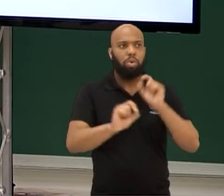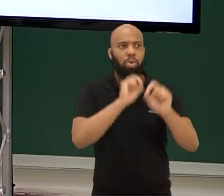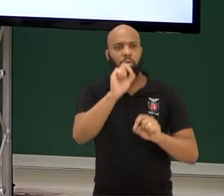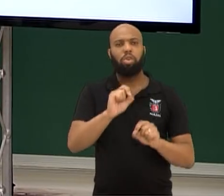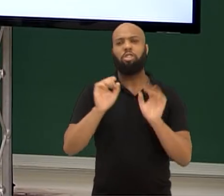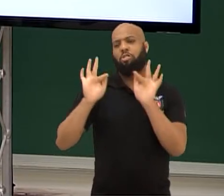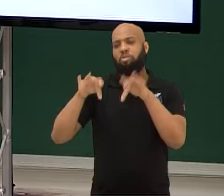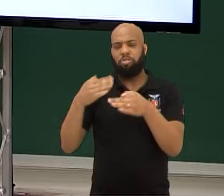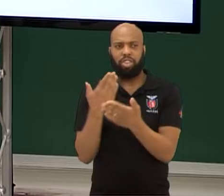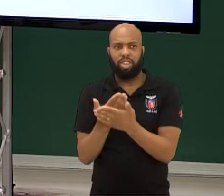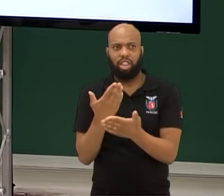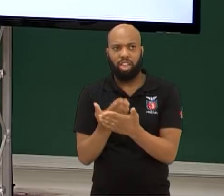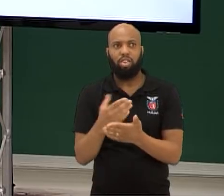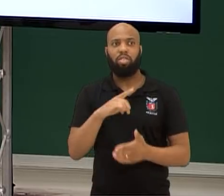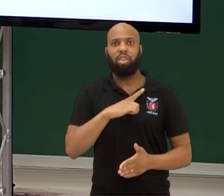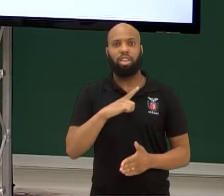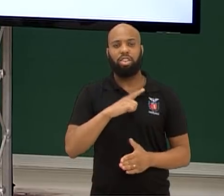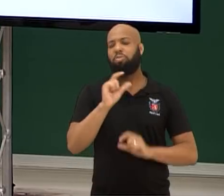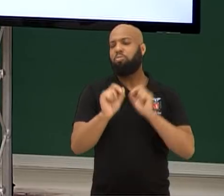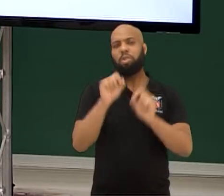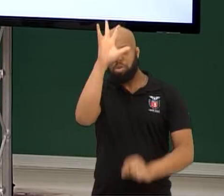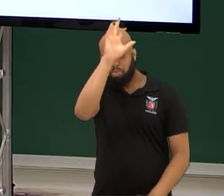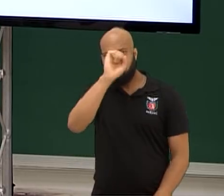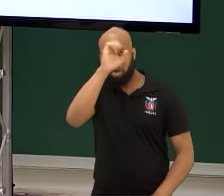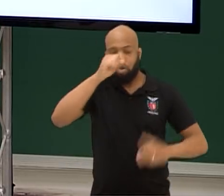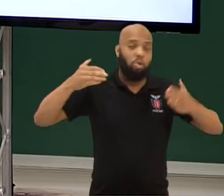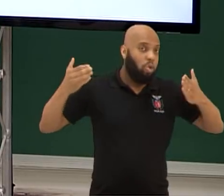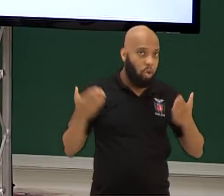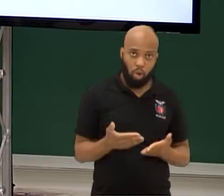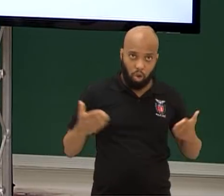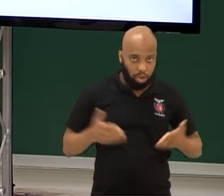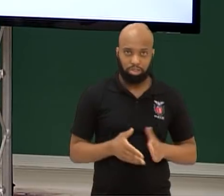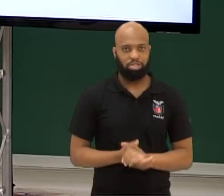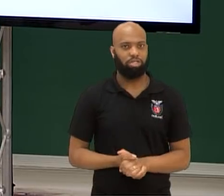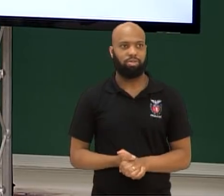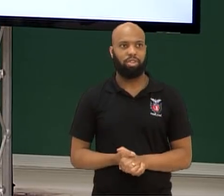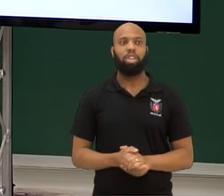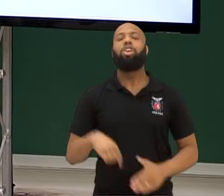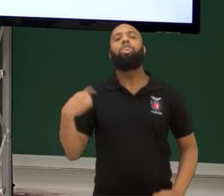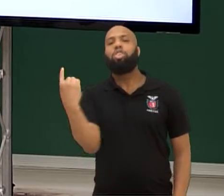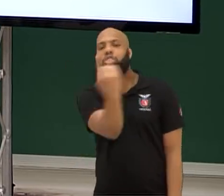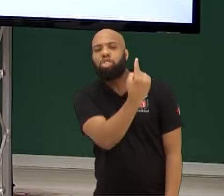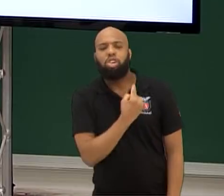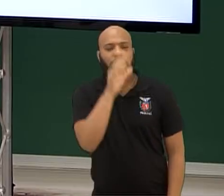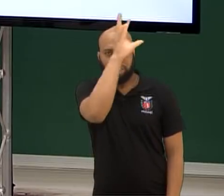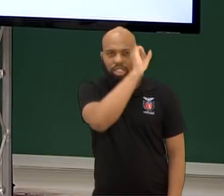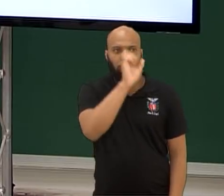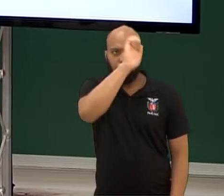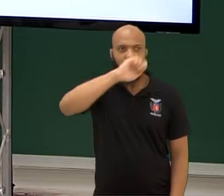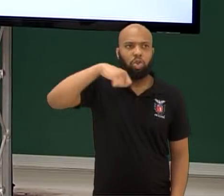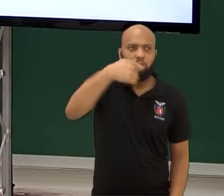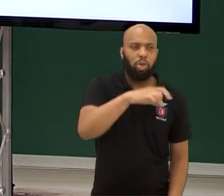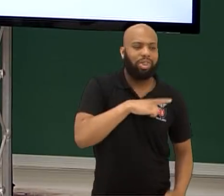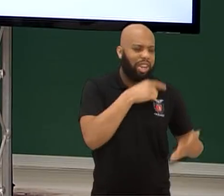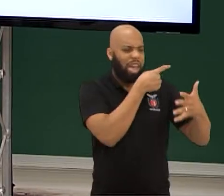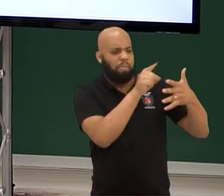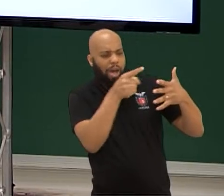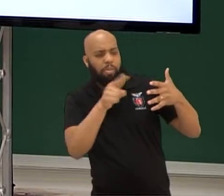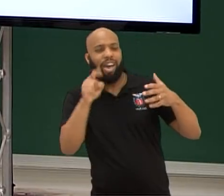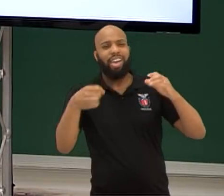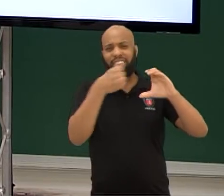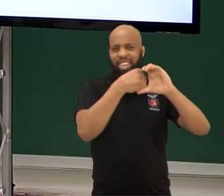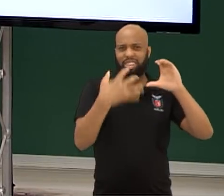está chegando ao fim. Vejamos o que nós estudamos nesta aula. Nesta aula, a gente